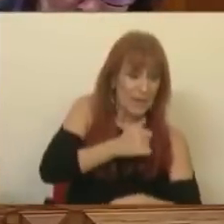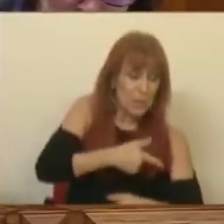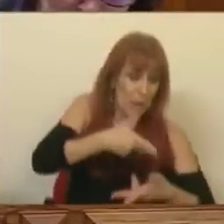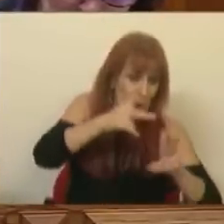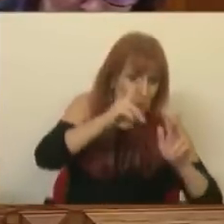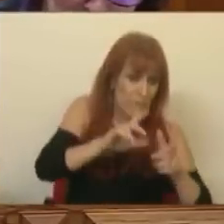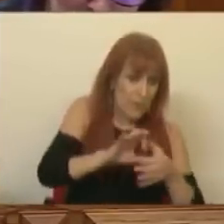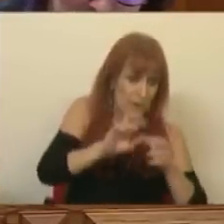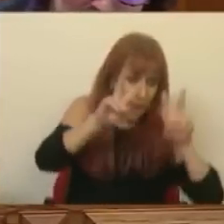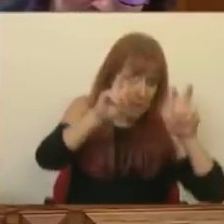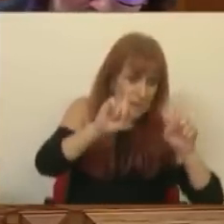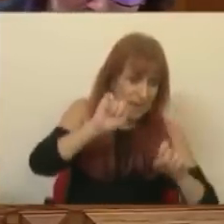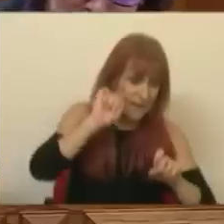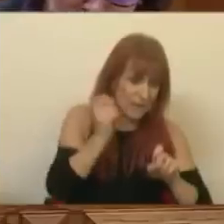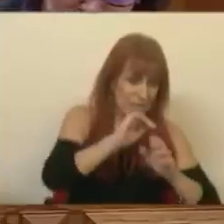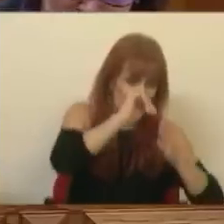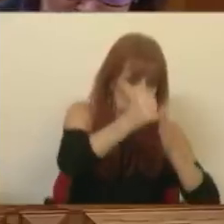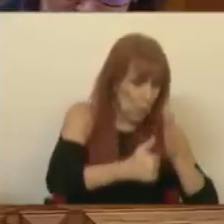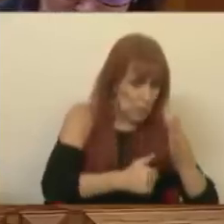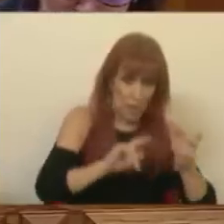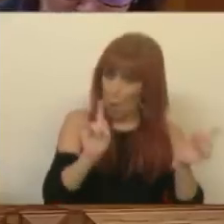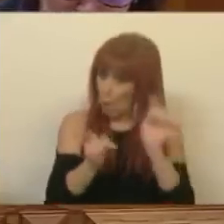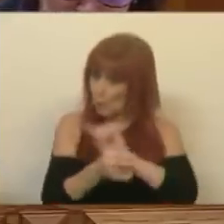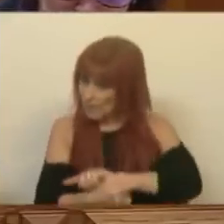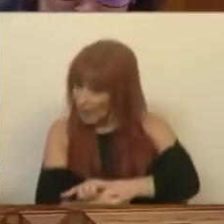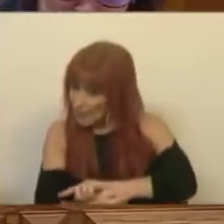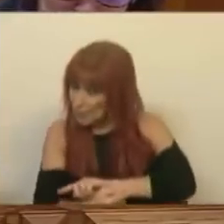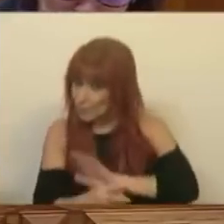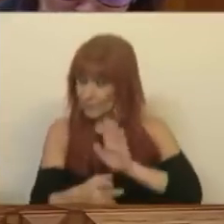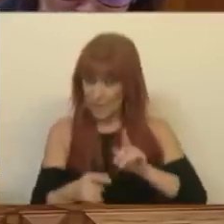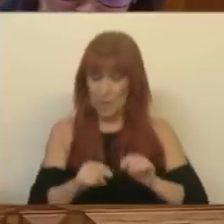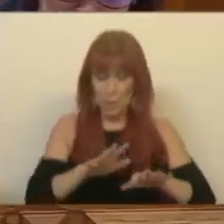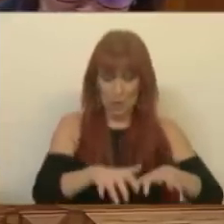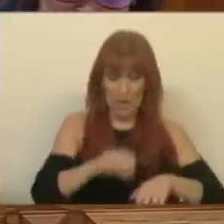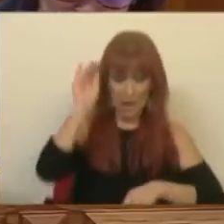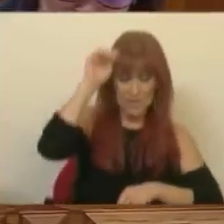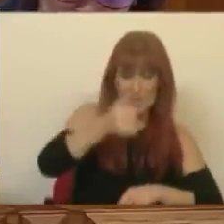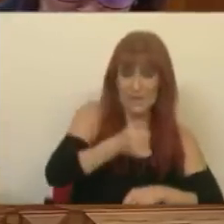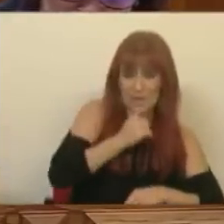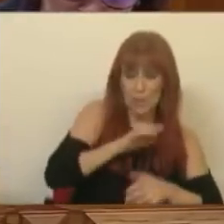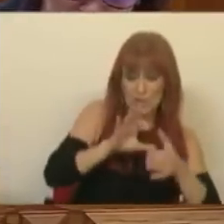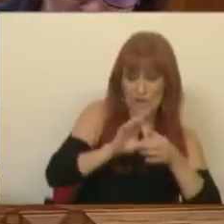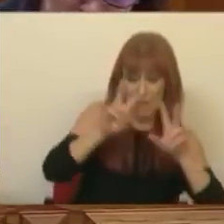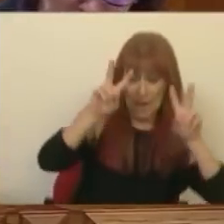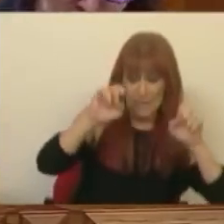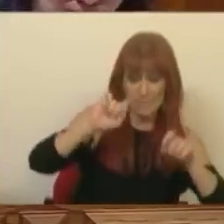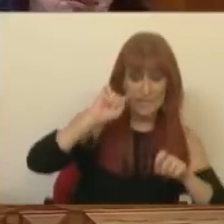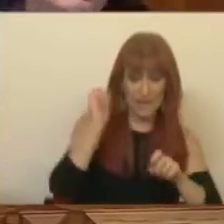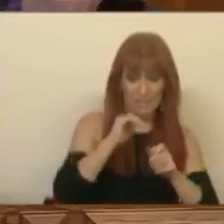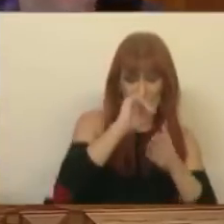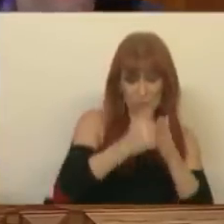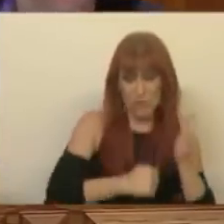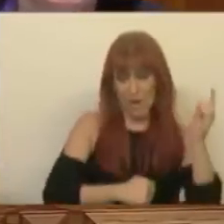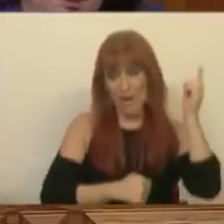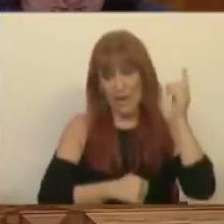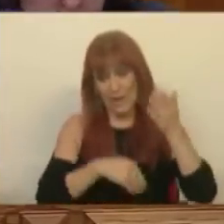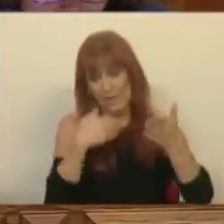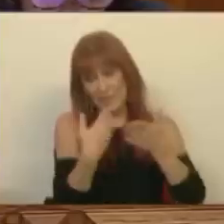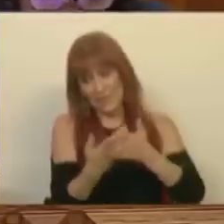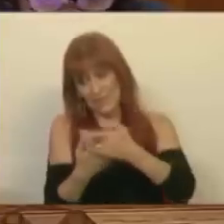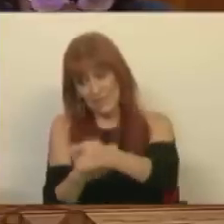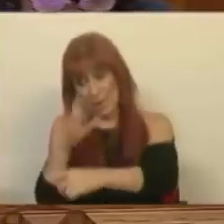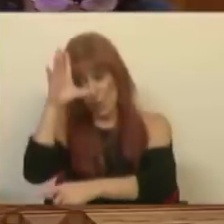livremente da matéria da revisão constitucional é o contrário o que a assembleia da réplica da revisão constitucional implicará